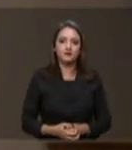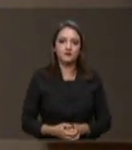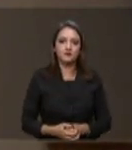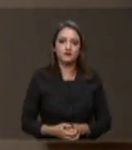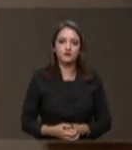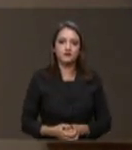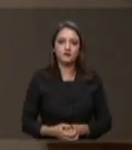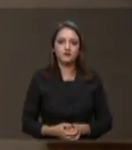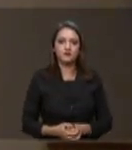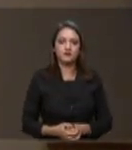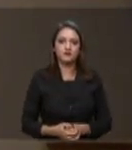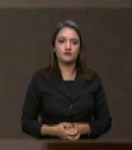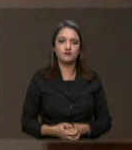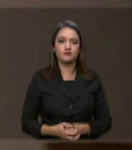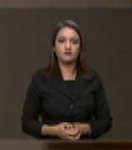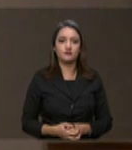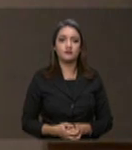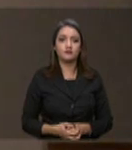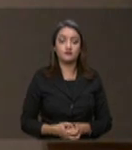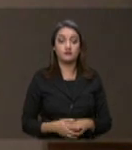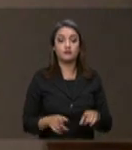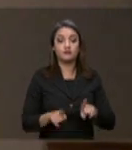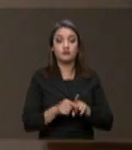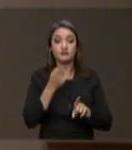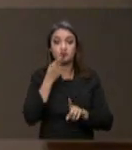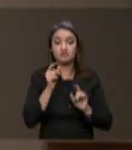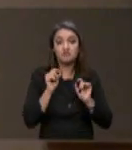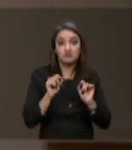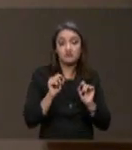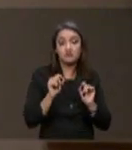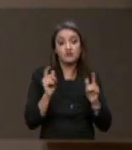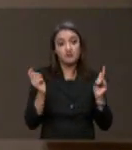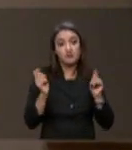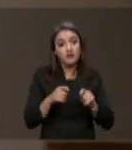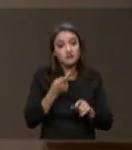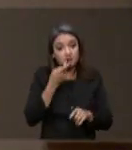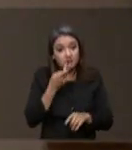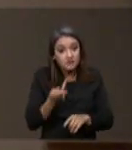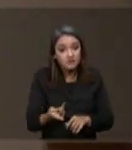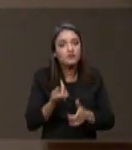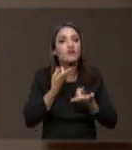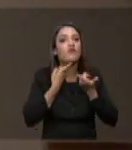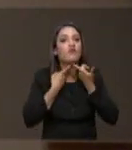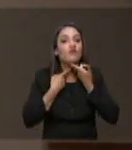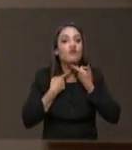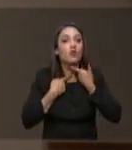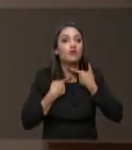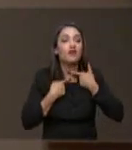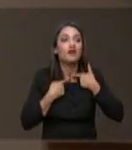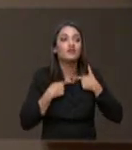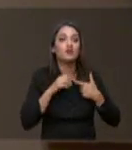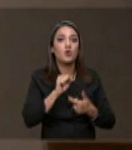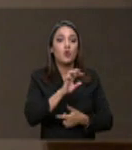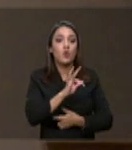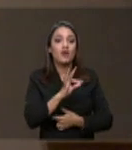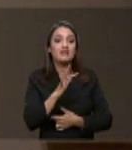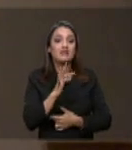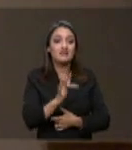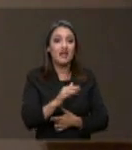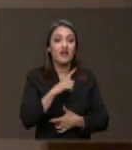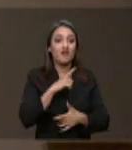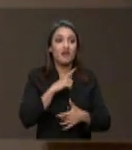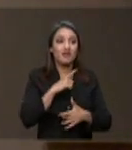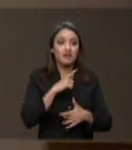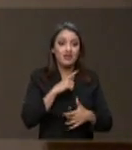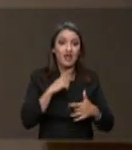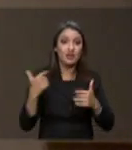o reforço ainda que se por um lado é possível afirmar como legítimo desejo que Supremo seja